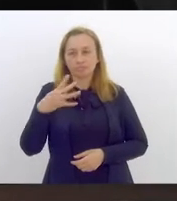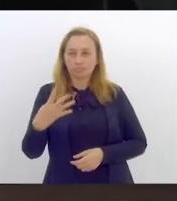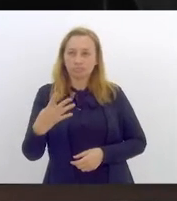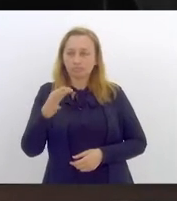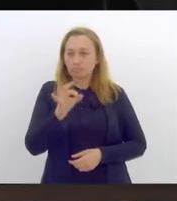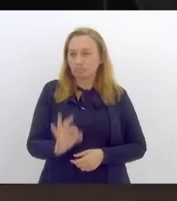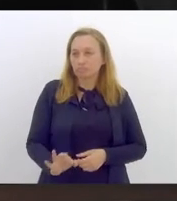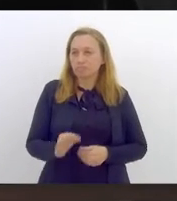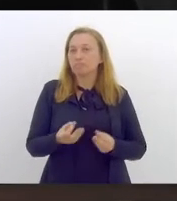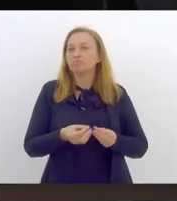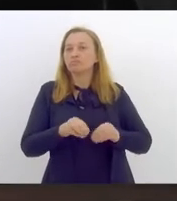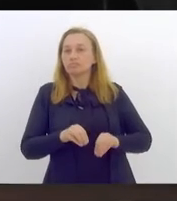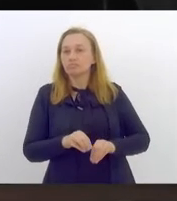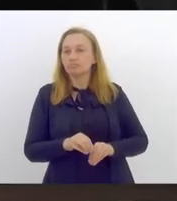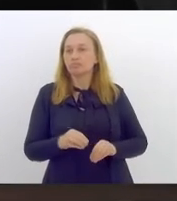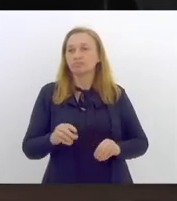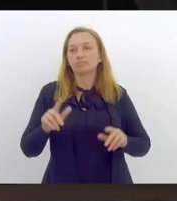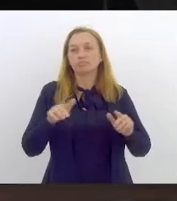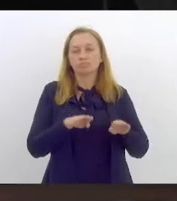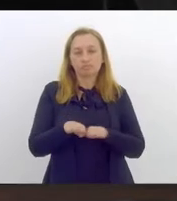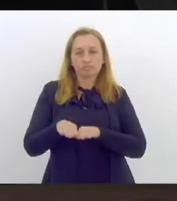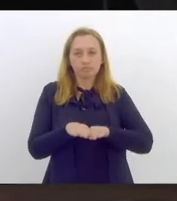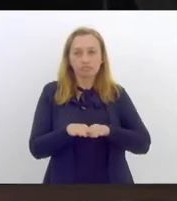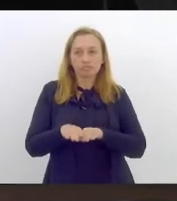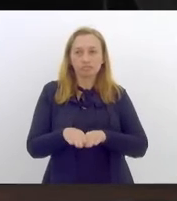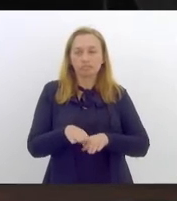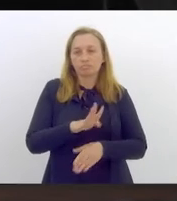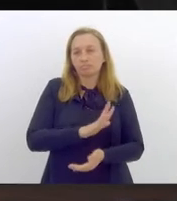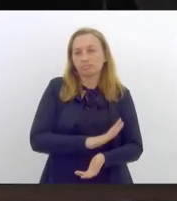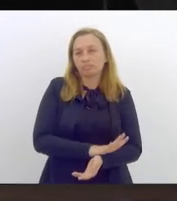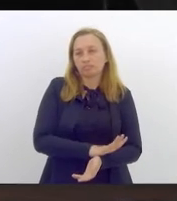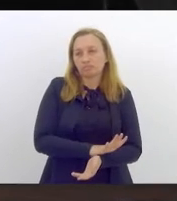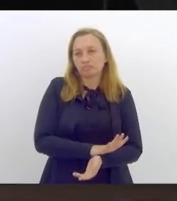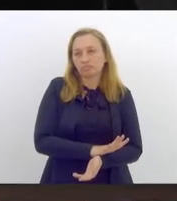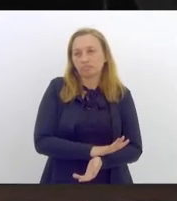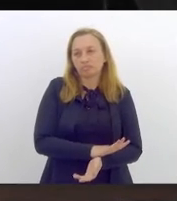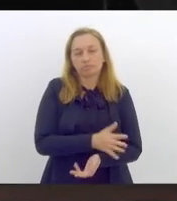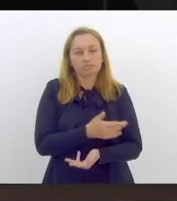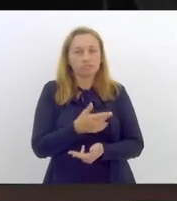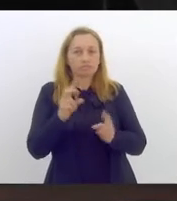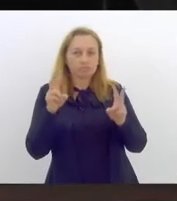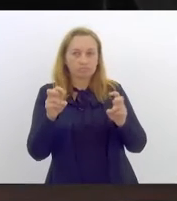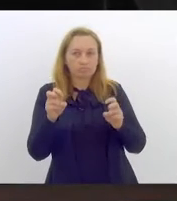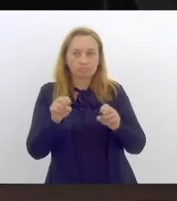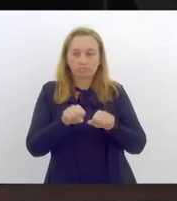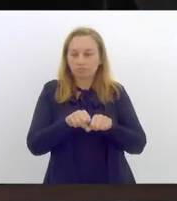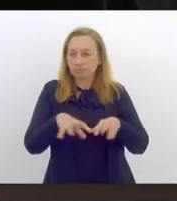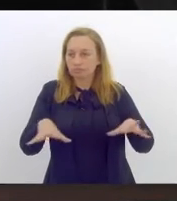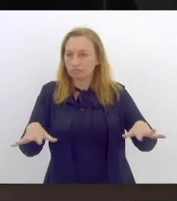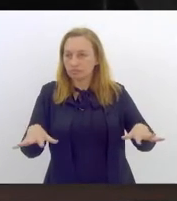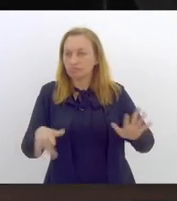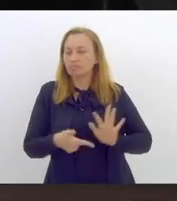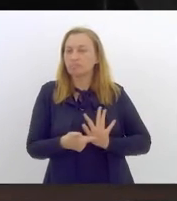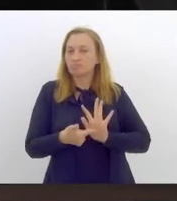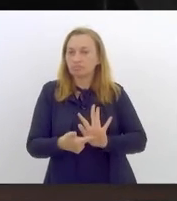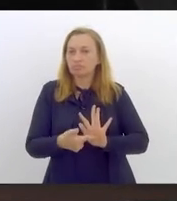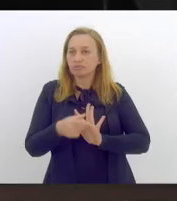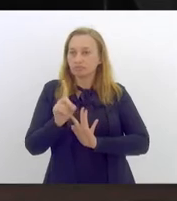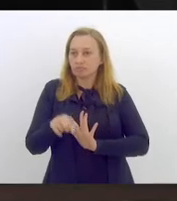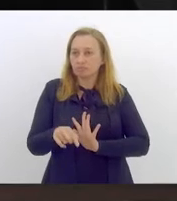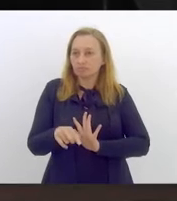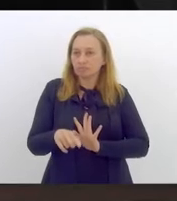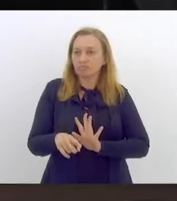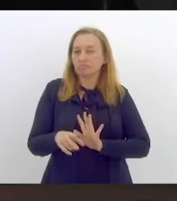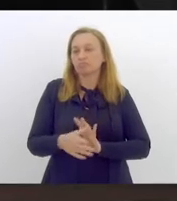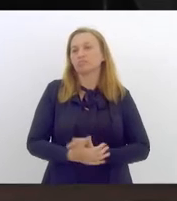foi atingido? A igualdade racial, e os casos de racismo estão aí demonstrados, né, na